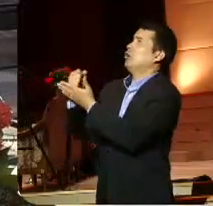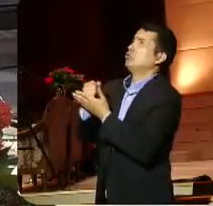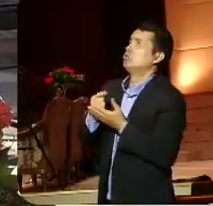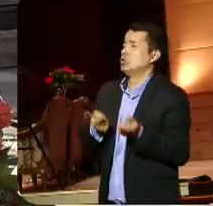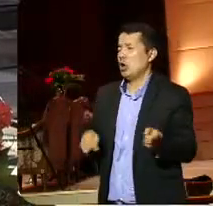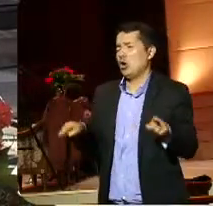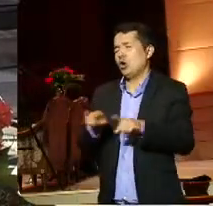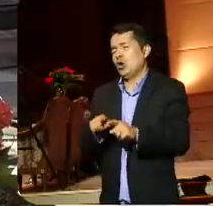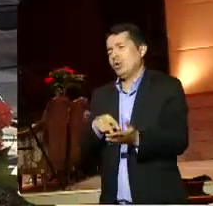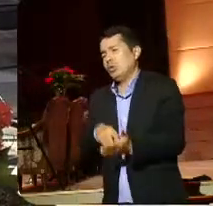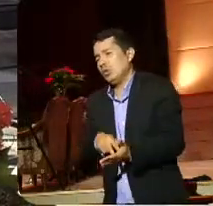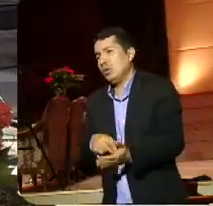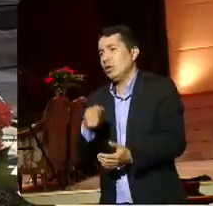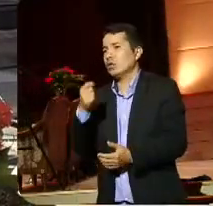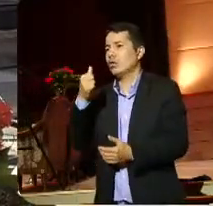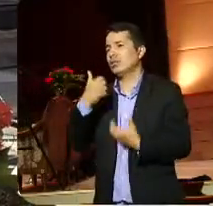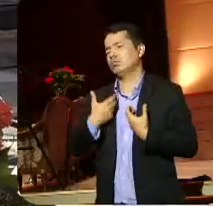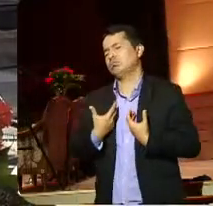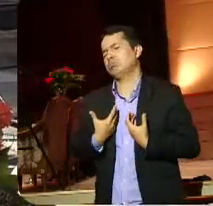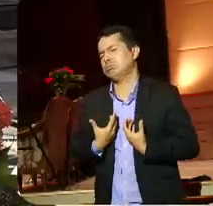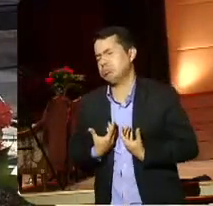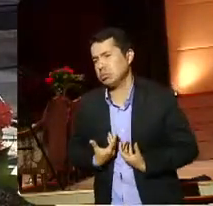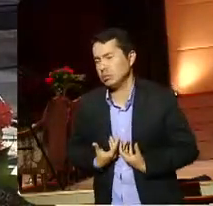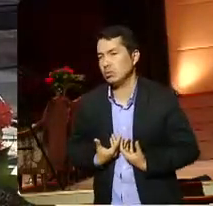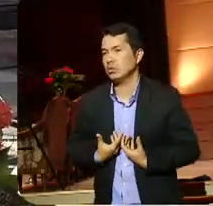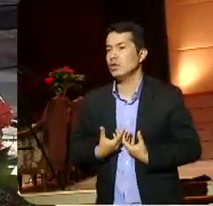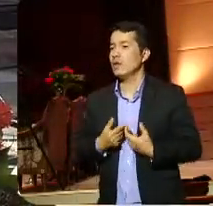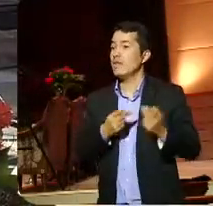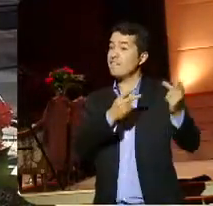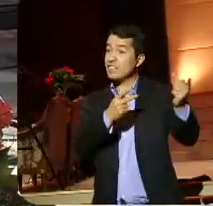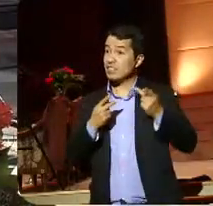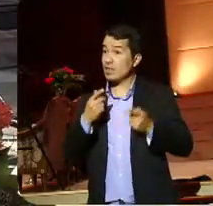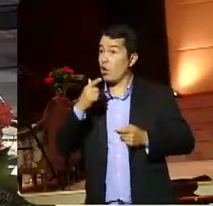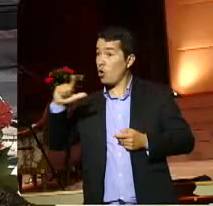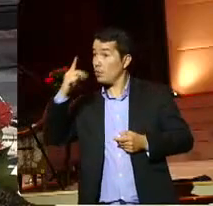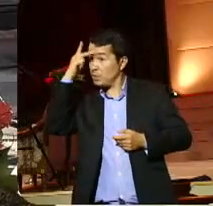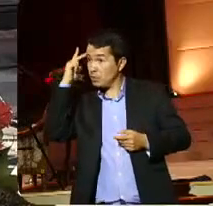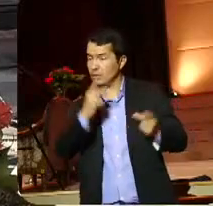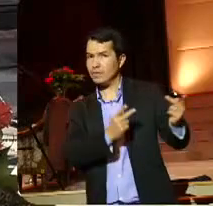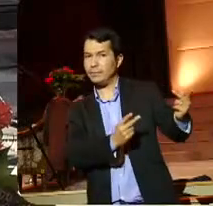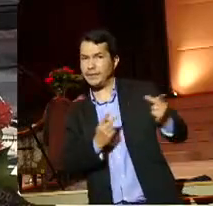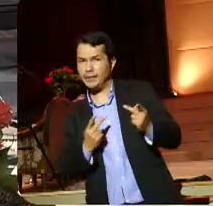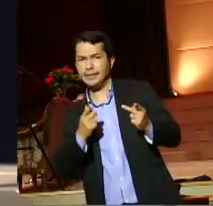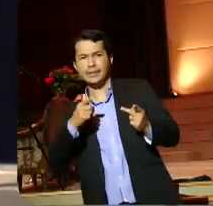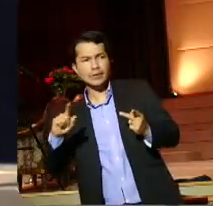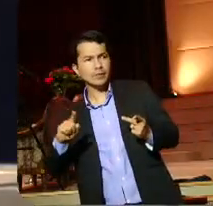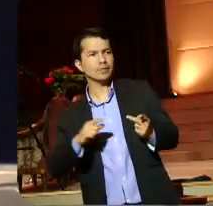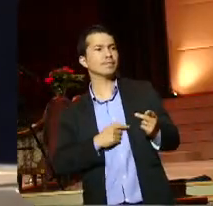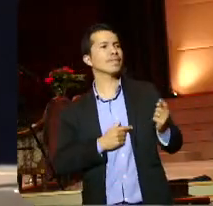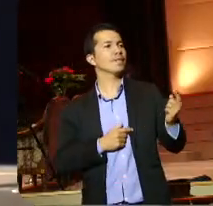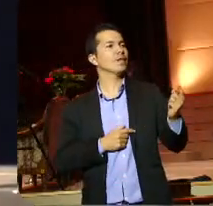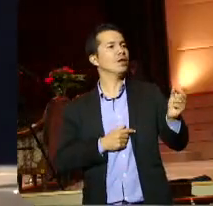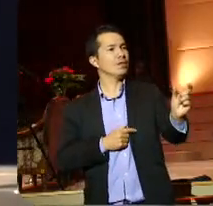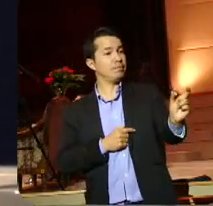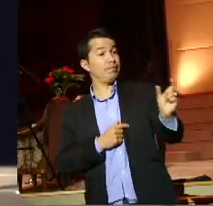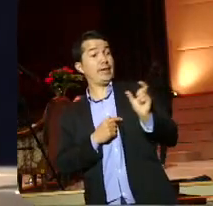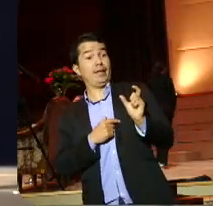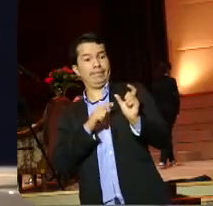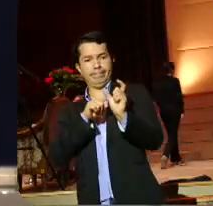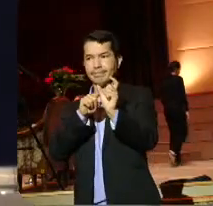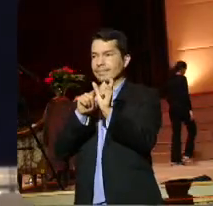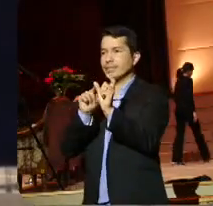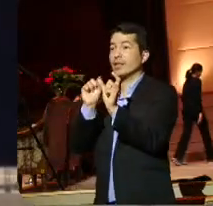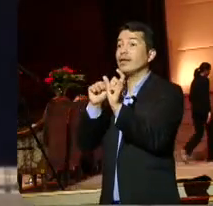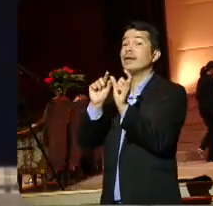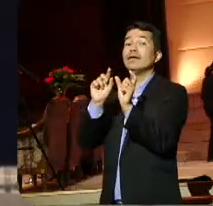a desanimar, apareceu uma outra pessoa para visitá-lo, que não sabia dessa conversa, e disse: olha, eu estava